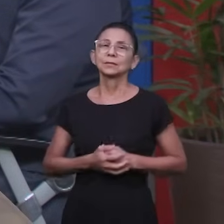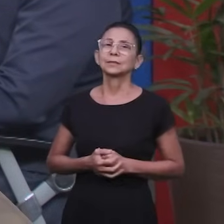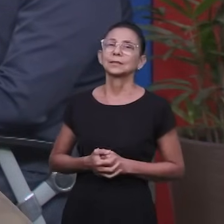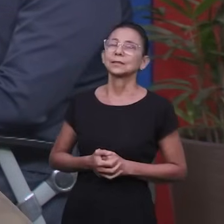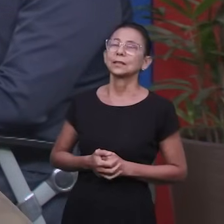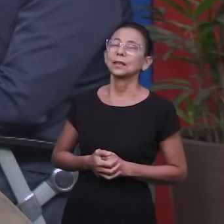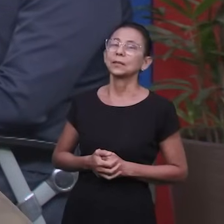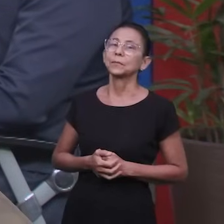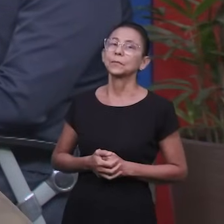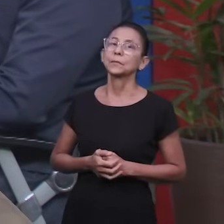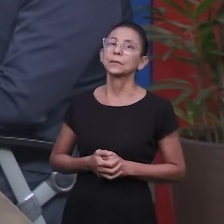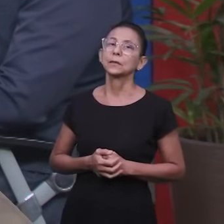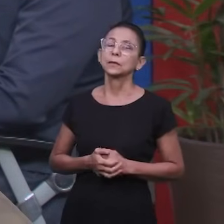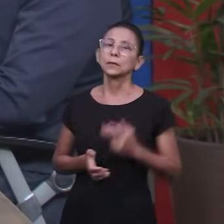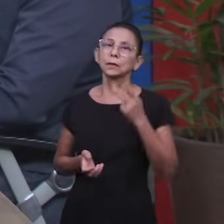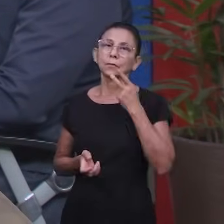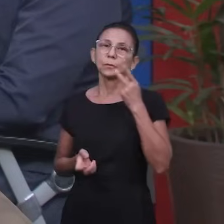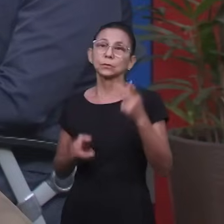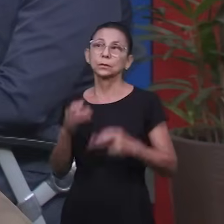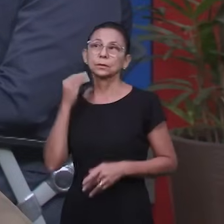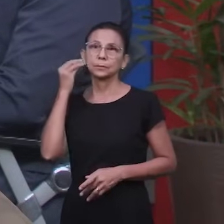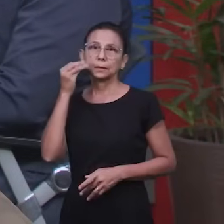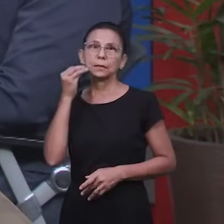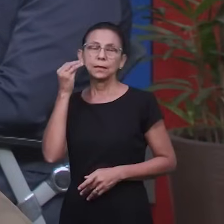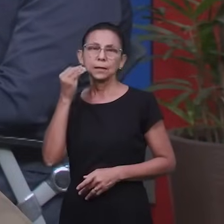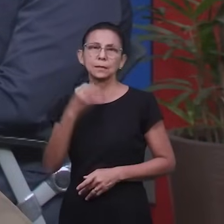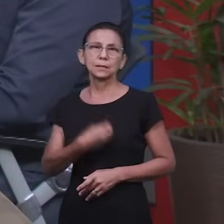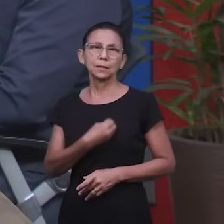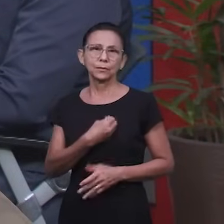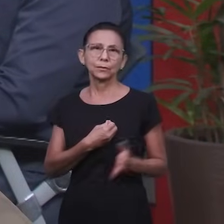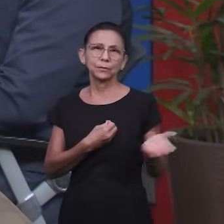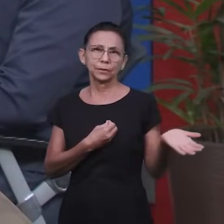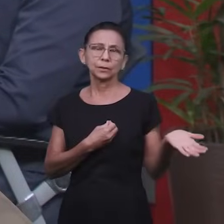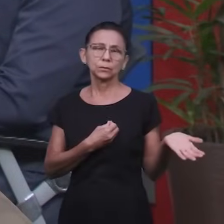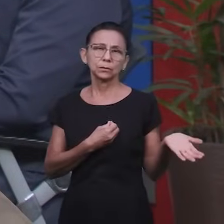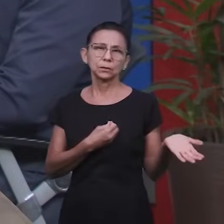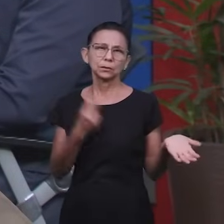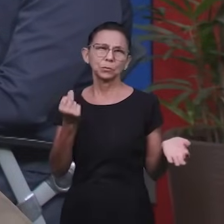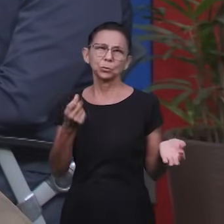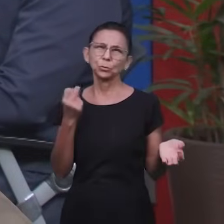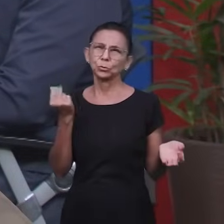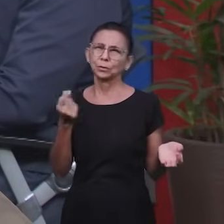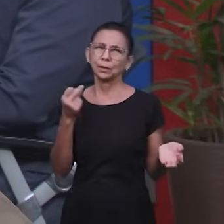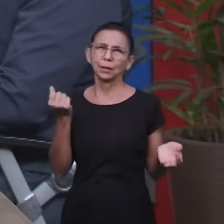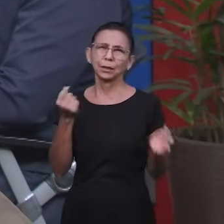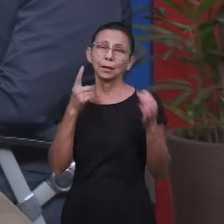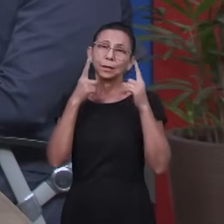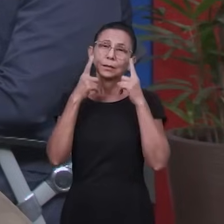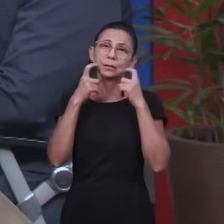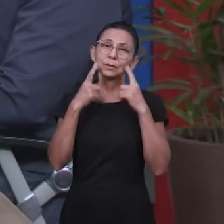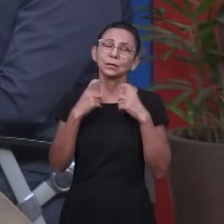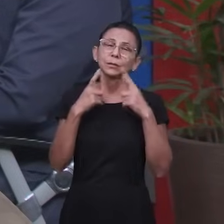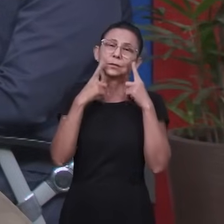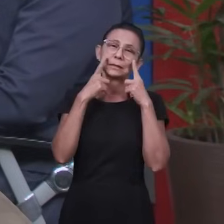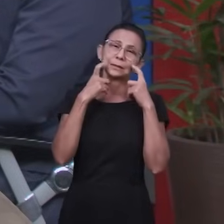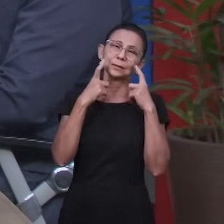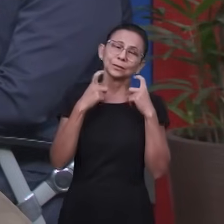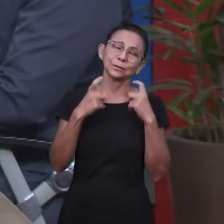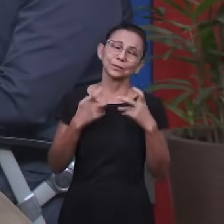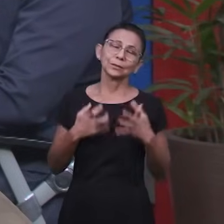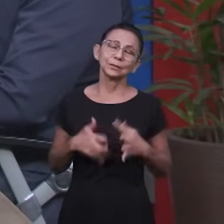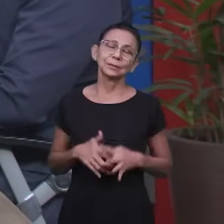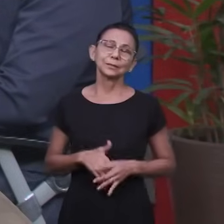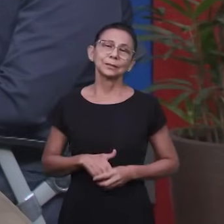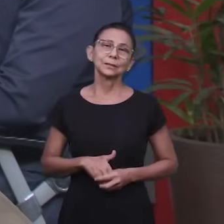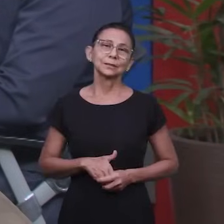tempo que ela estava chorosa, né, e era uma situação que estava até trazendo